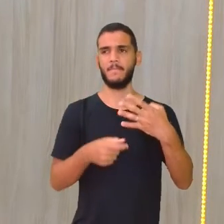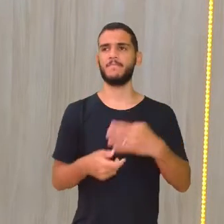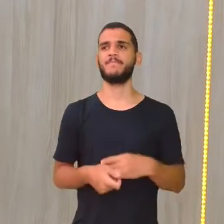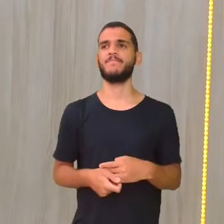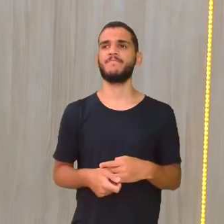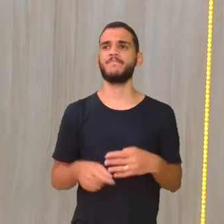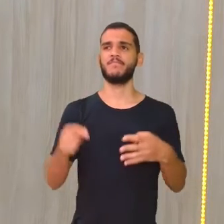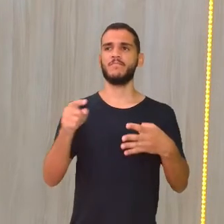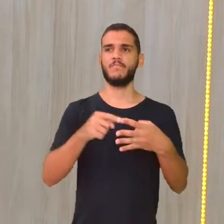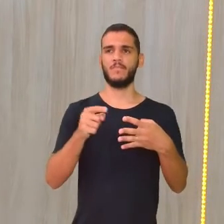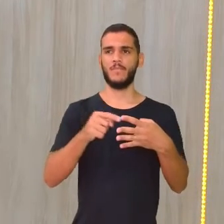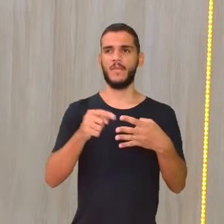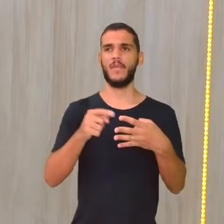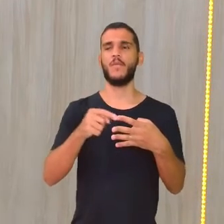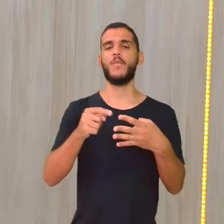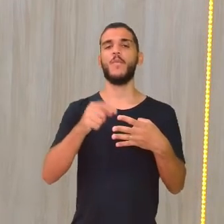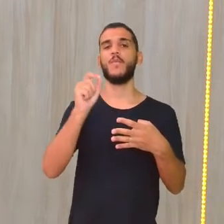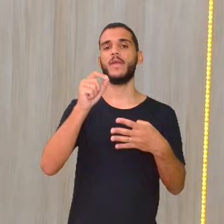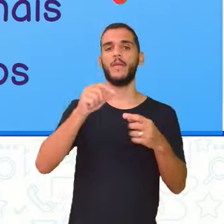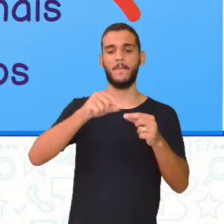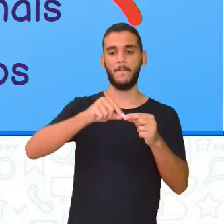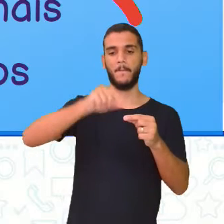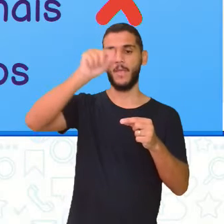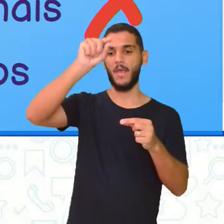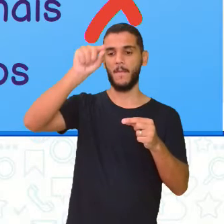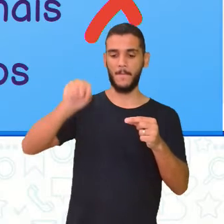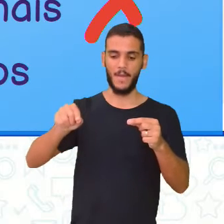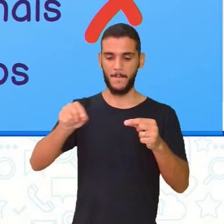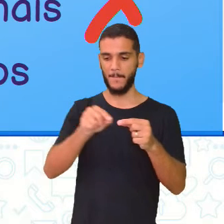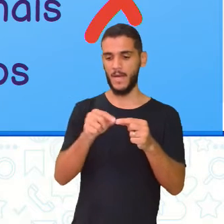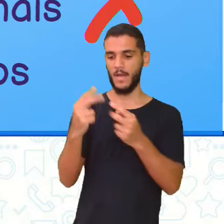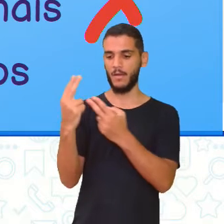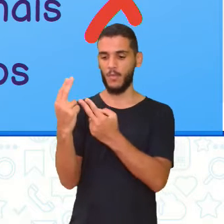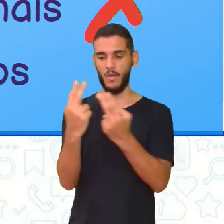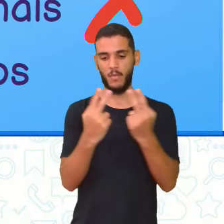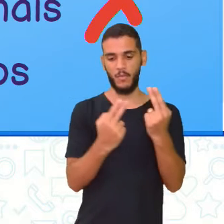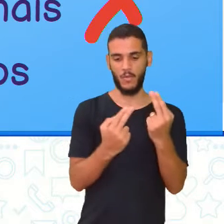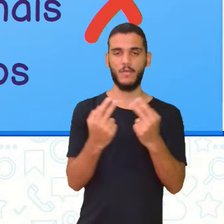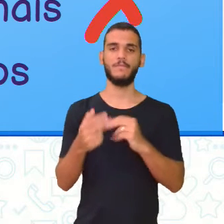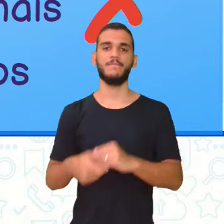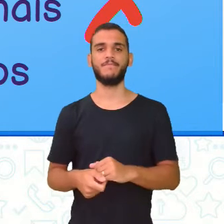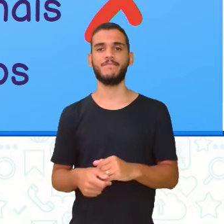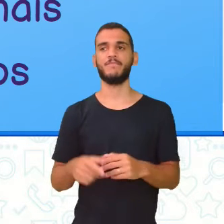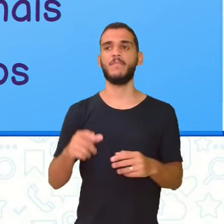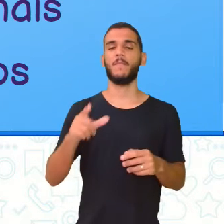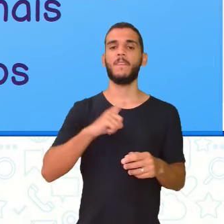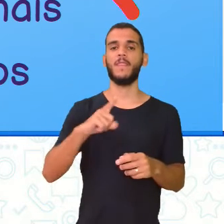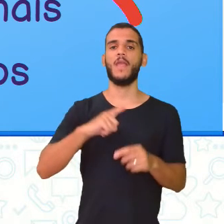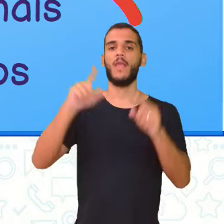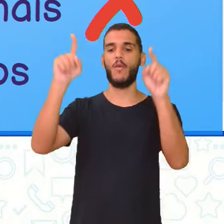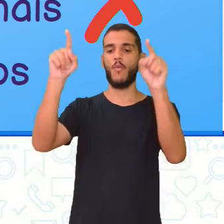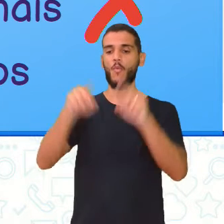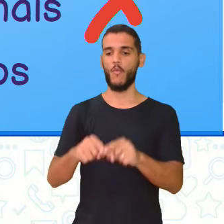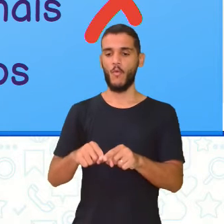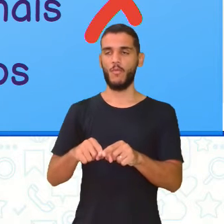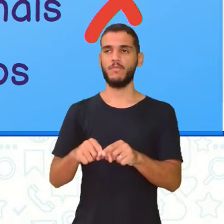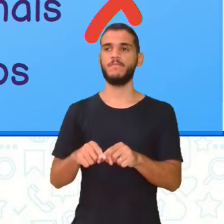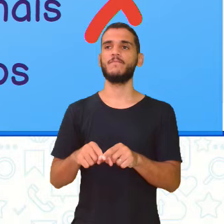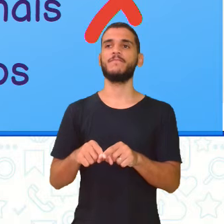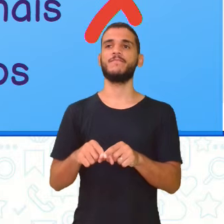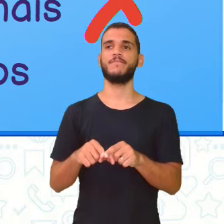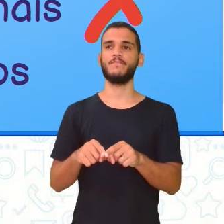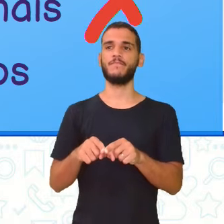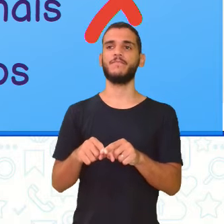eu tenho os lados que estão de preto aqui, tá? Eu tenho os vértices que eu botei esses pontinhos